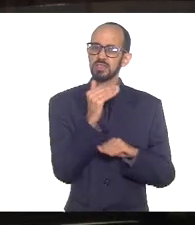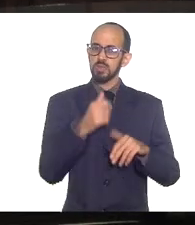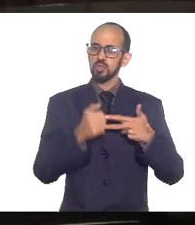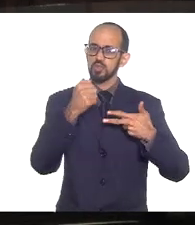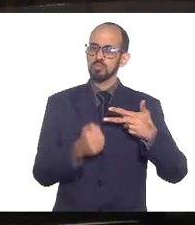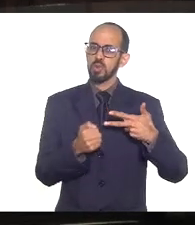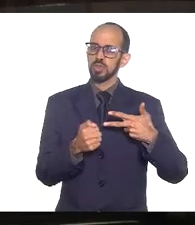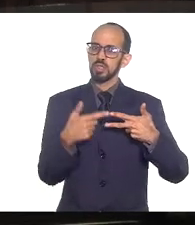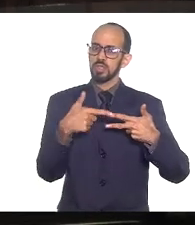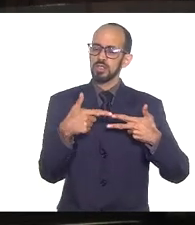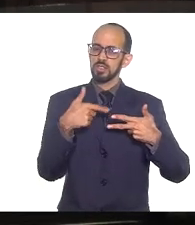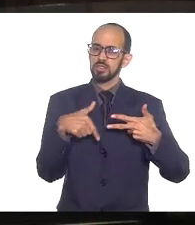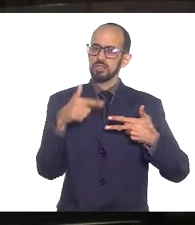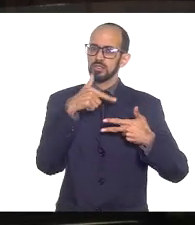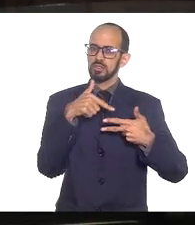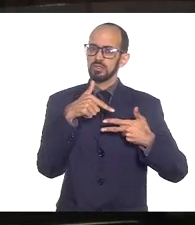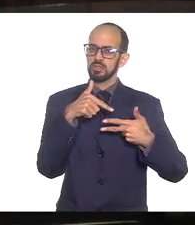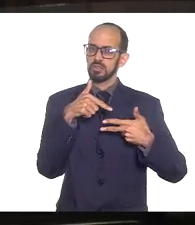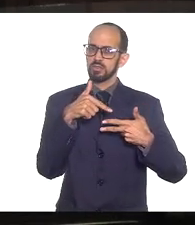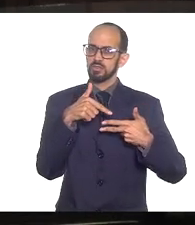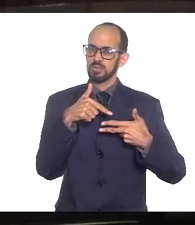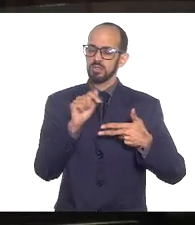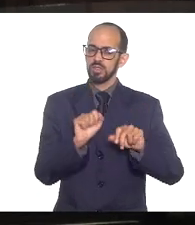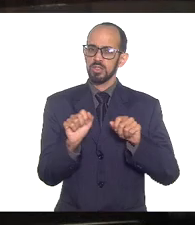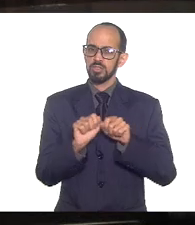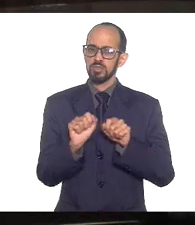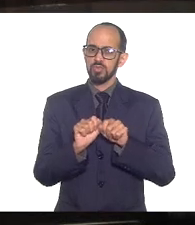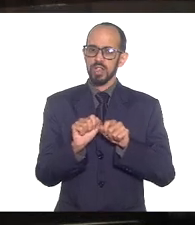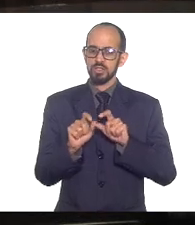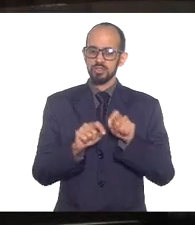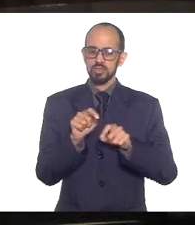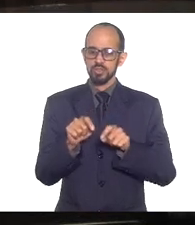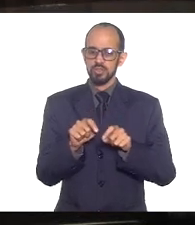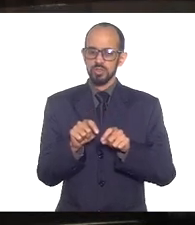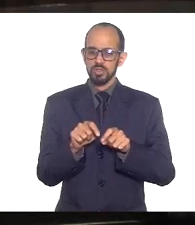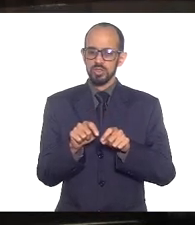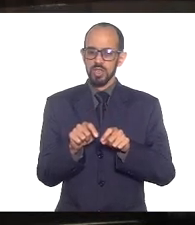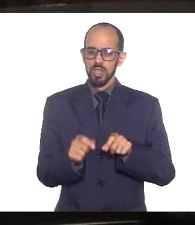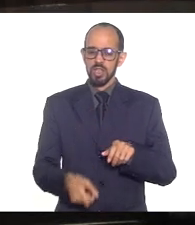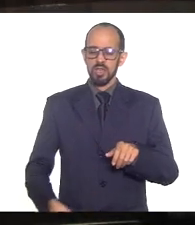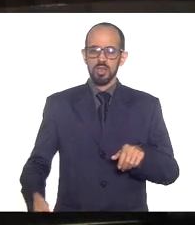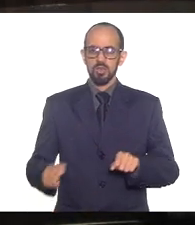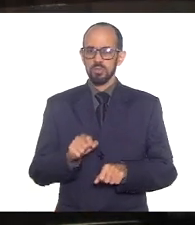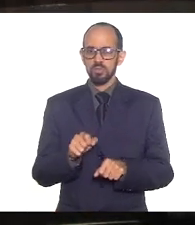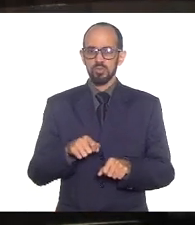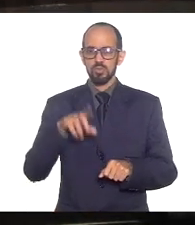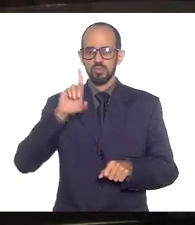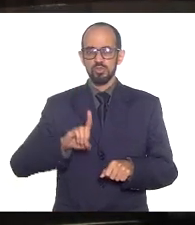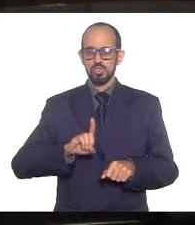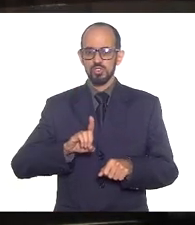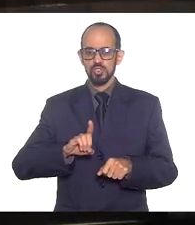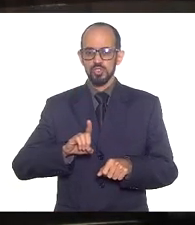inclusive se dando a pachorra é o direito de expedir ofícios